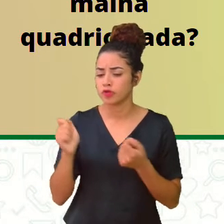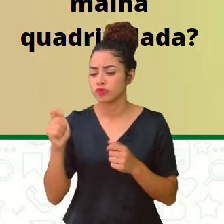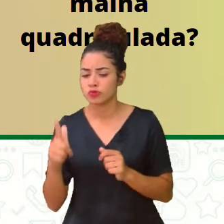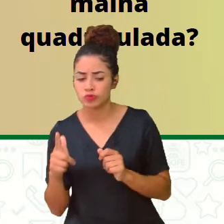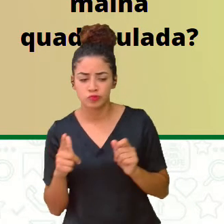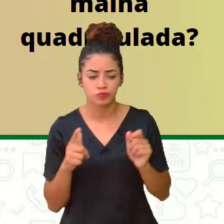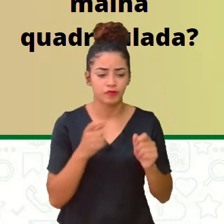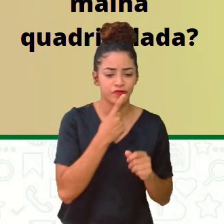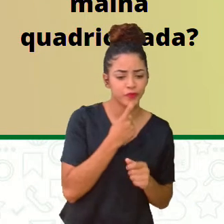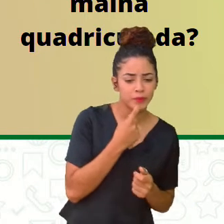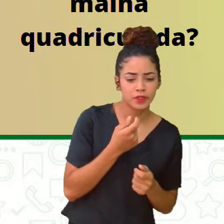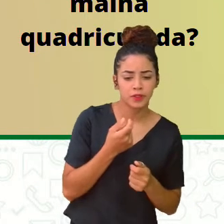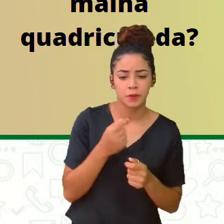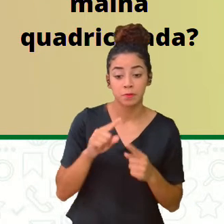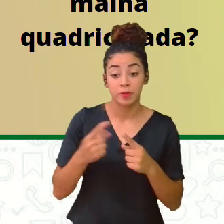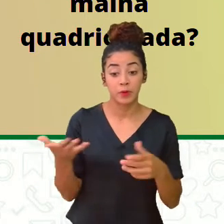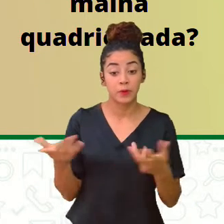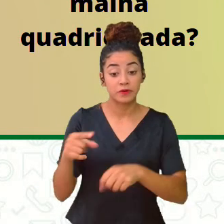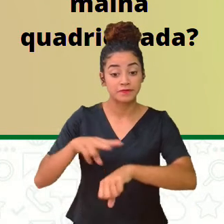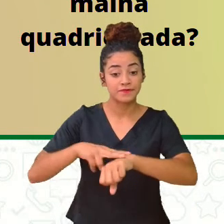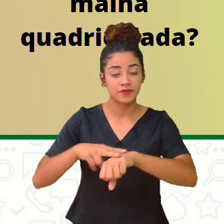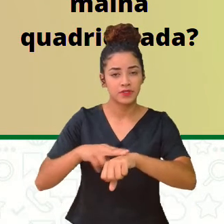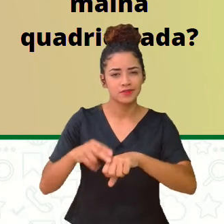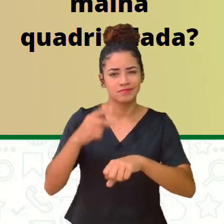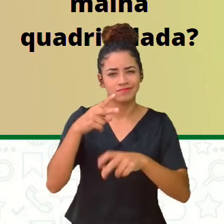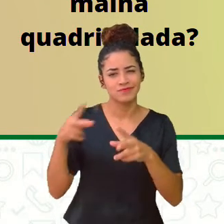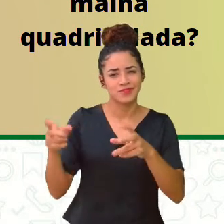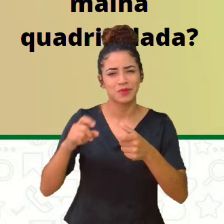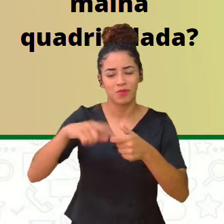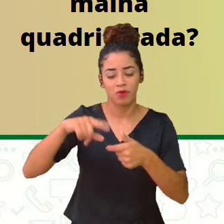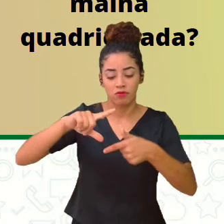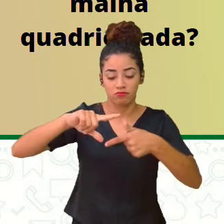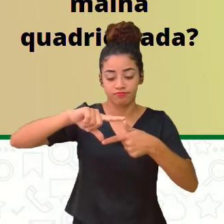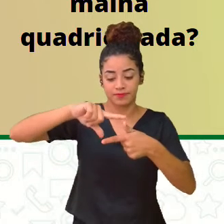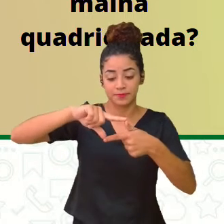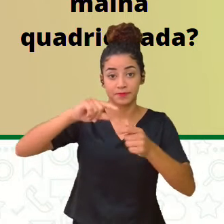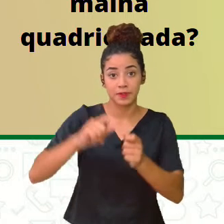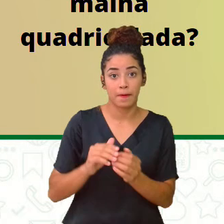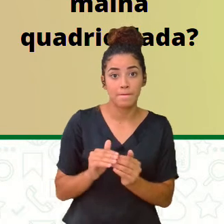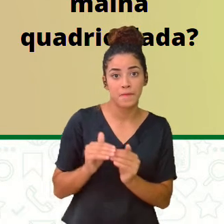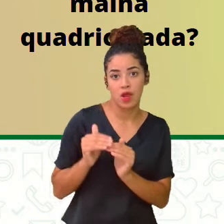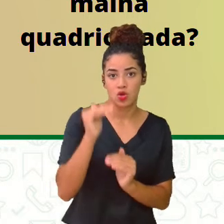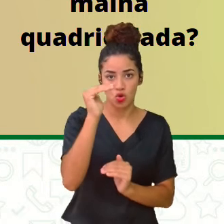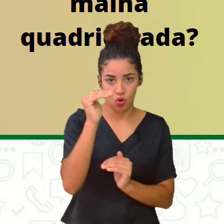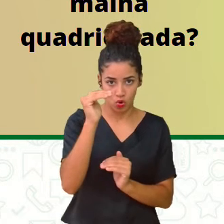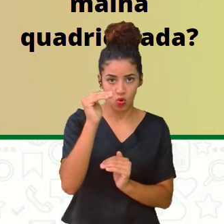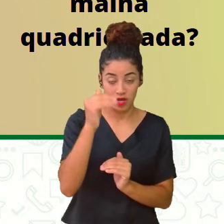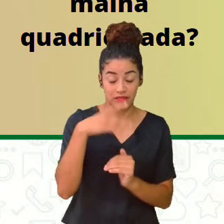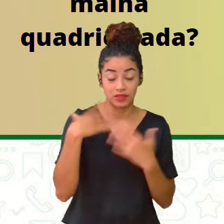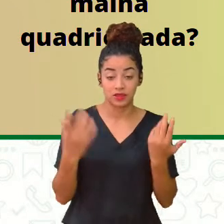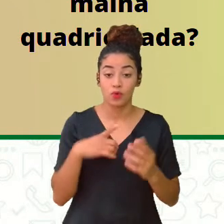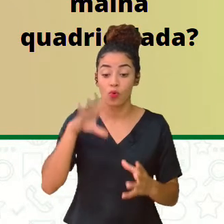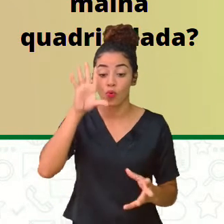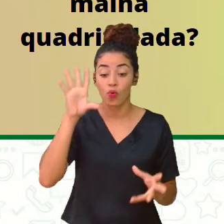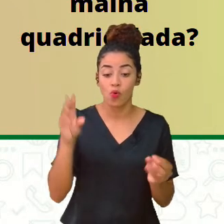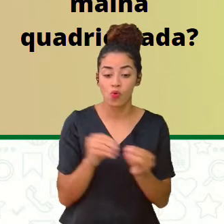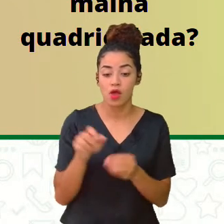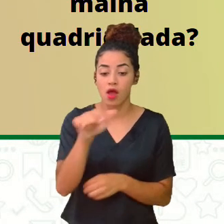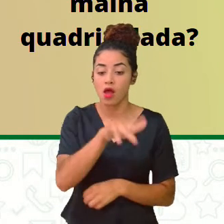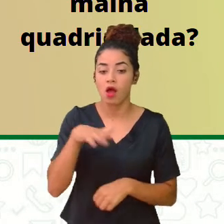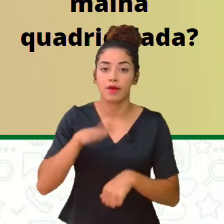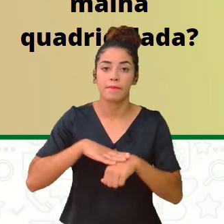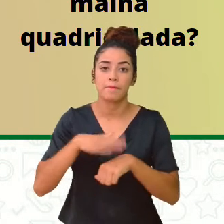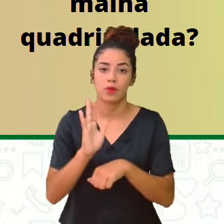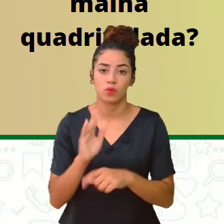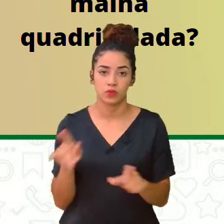quadriculada. Então, vocês vão perceber que ele é maior, né? Se ele é maior, ele tem uma área maior. E